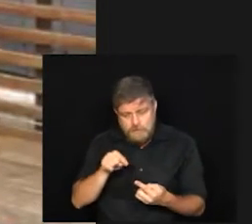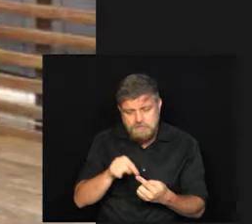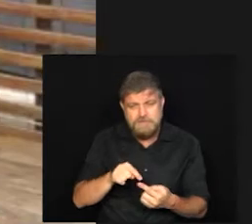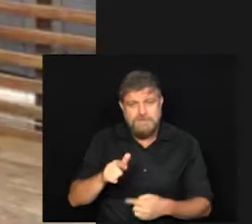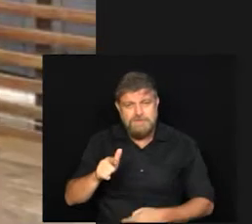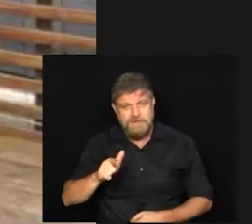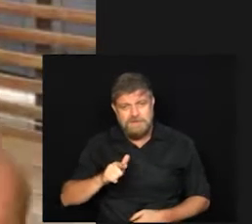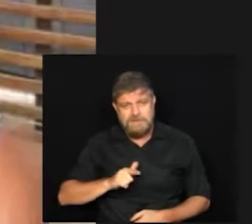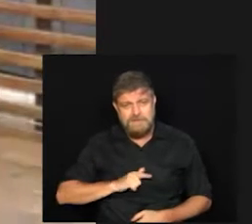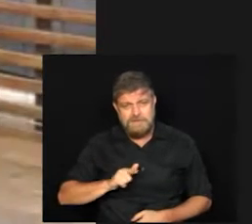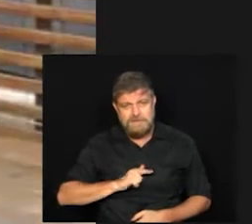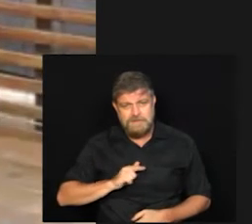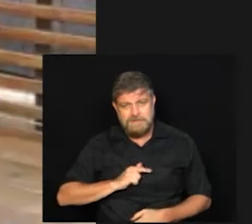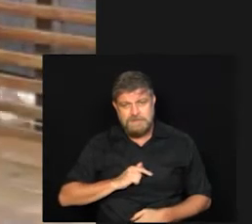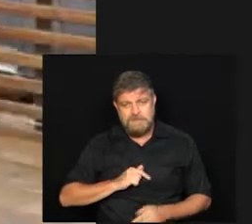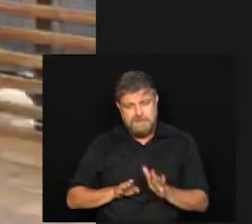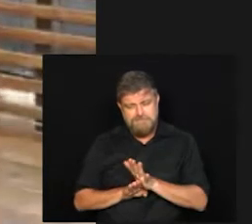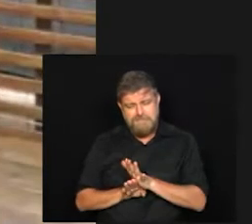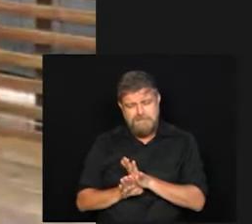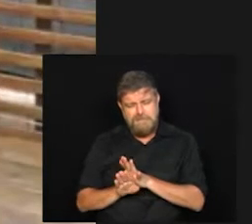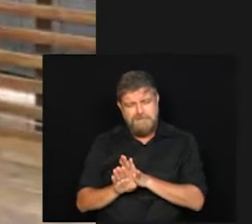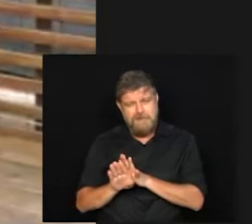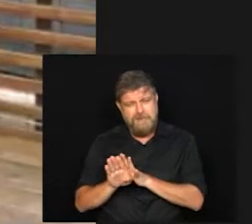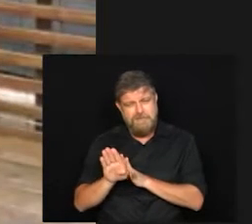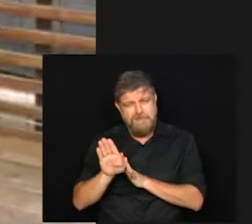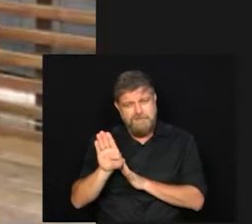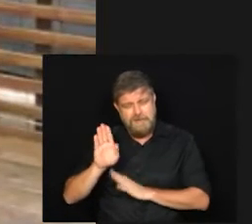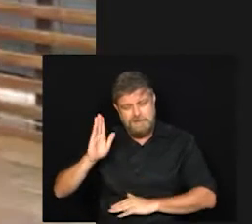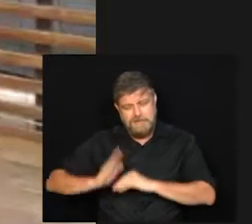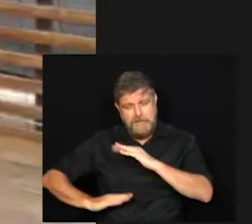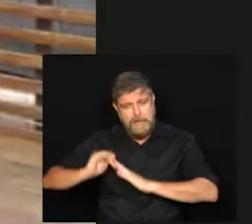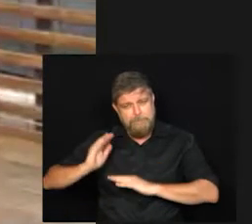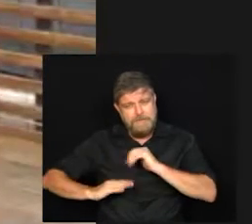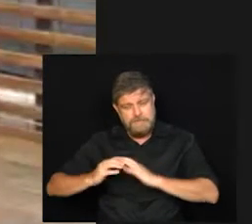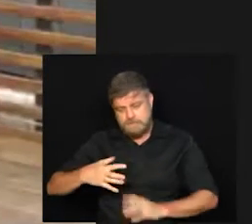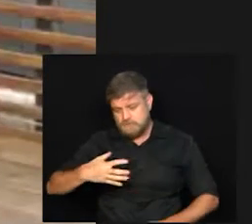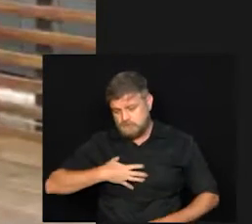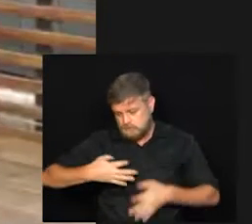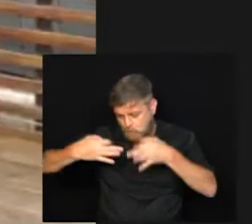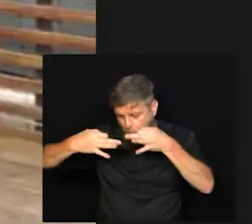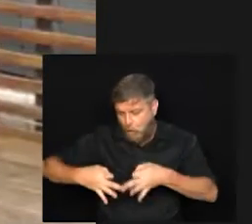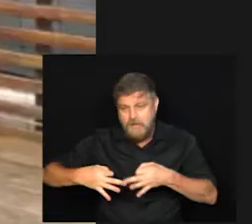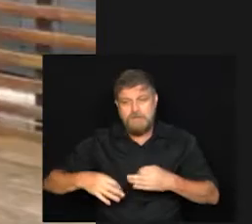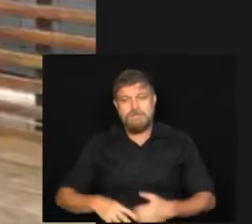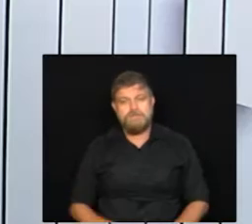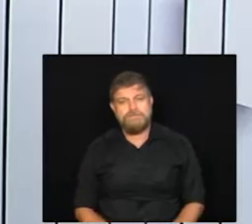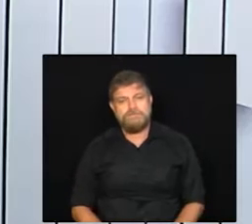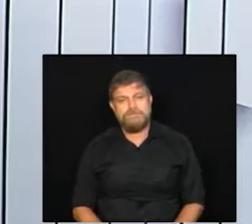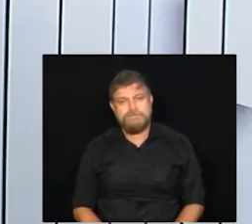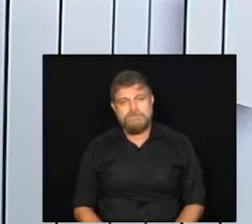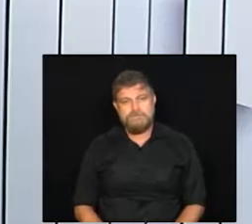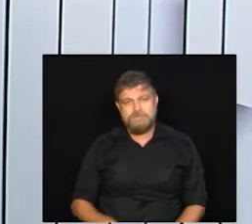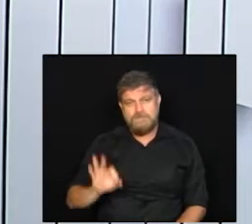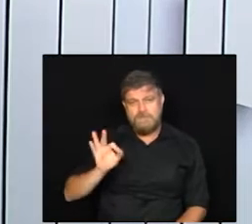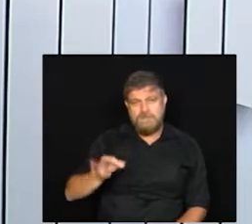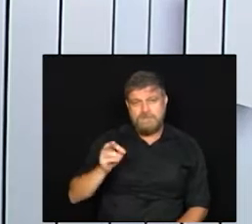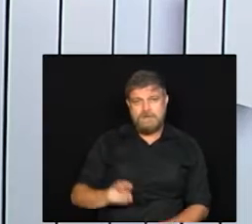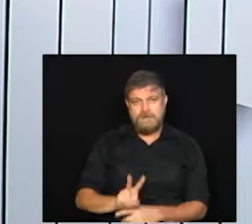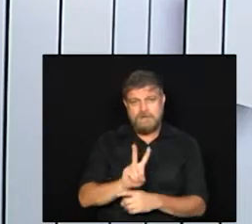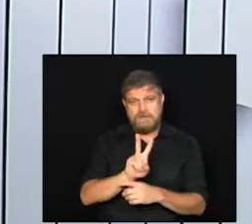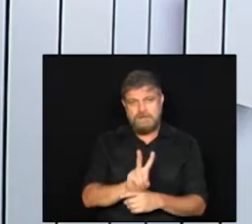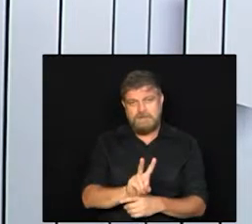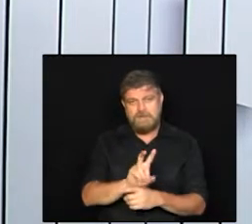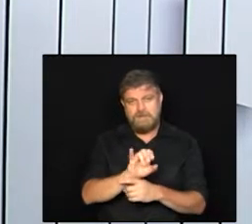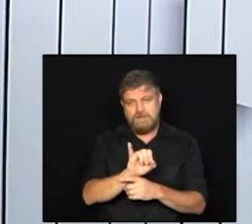esse crescimento aí consolidado de uma maneira sólida. Tá certo. Vinícius,